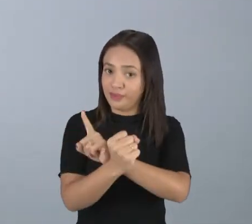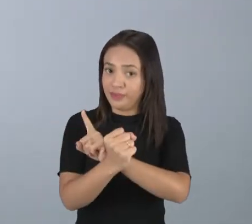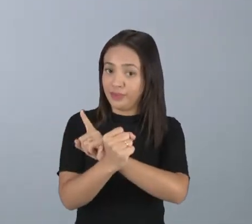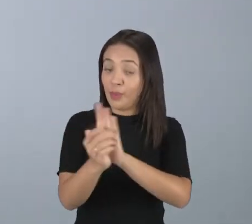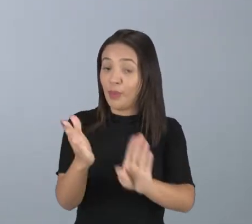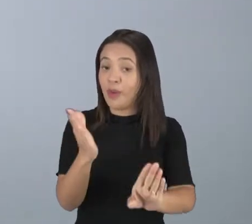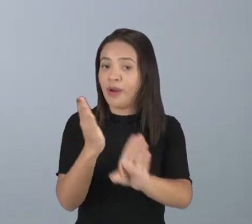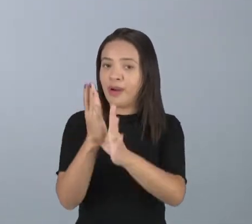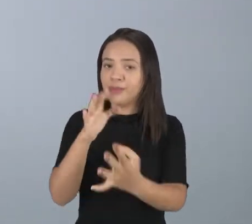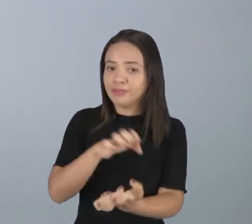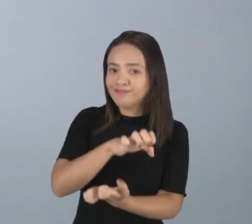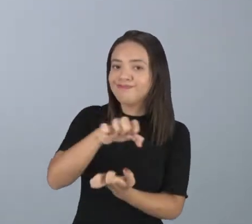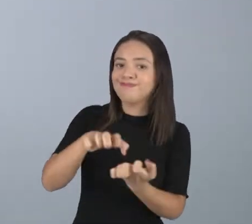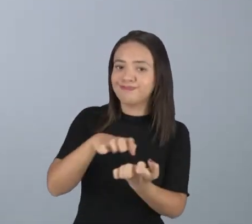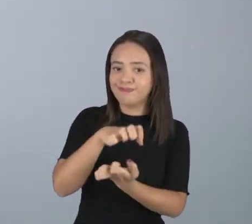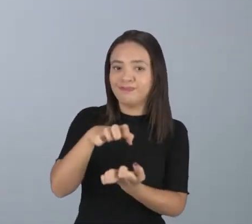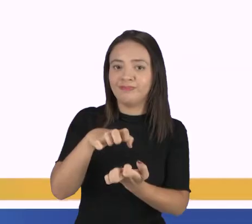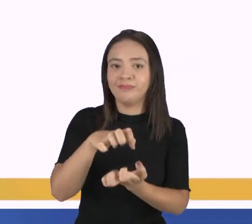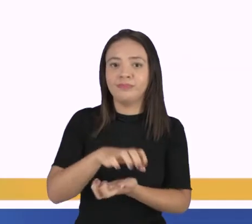industrialização.